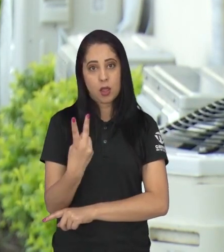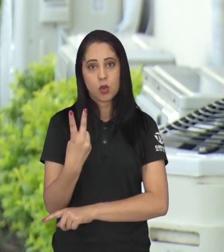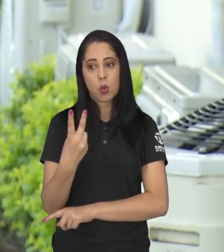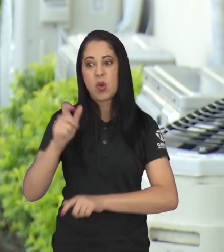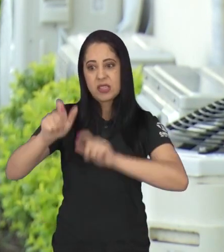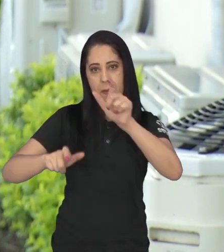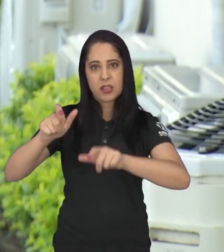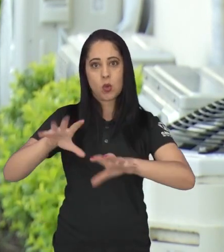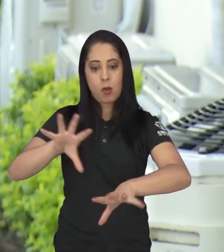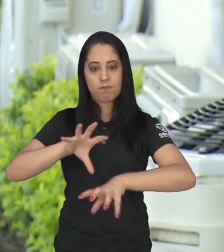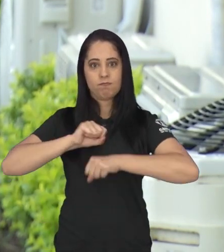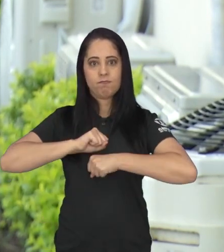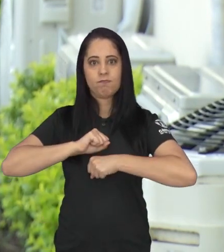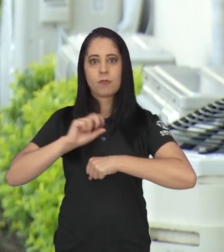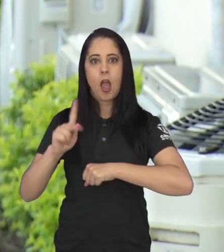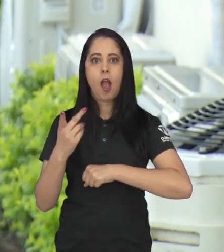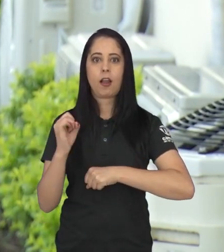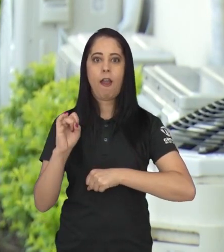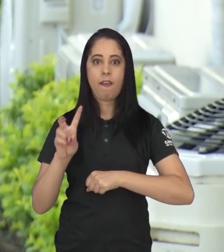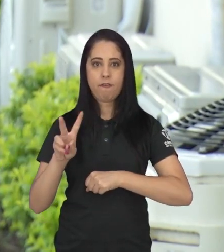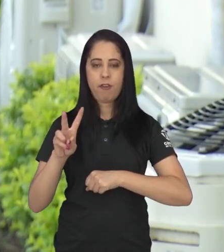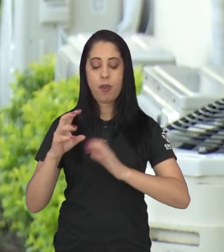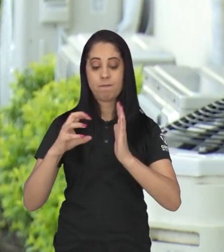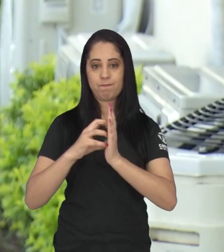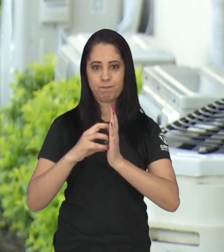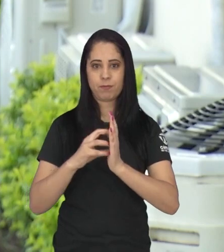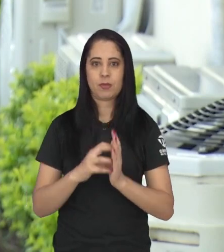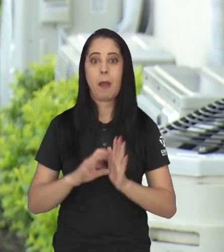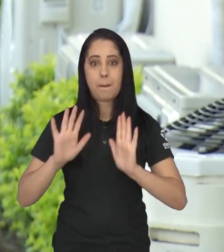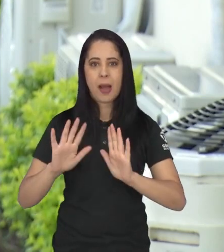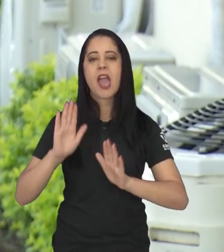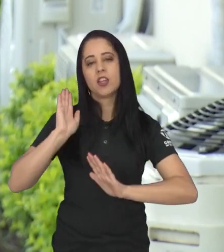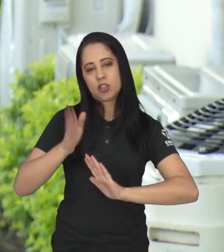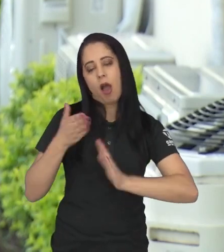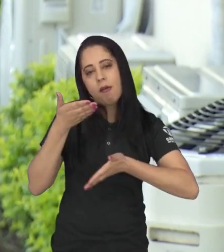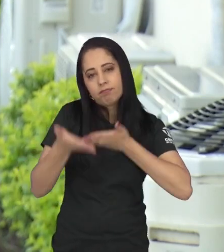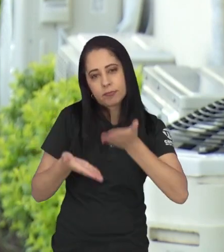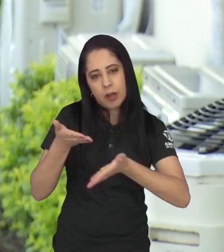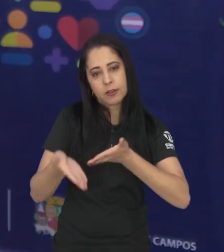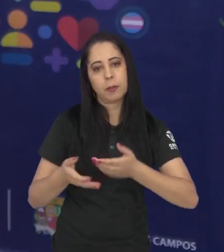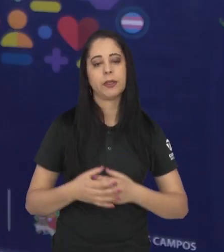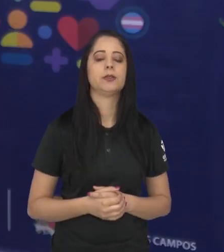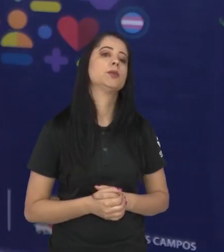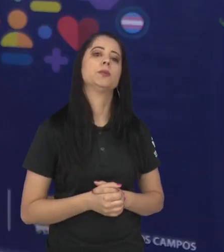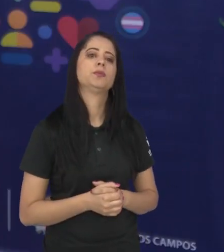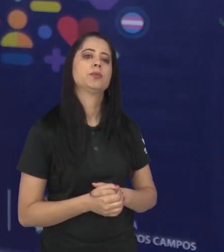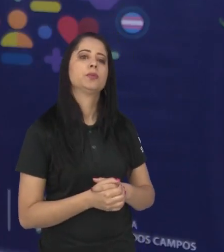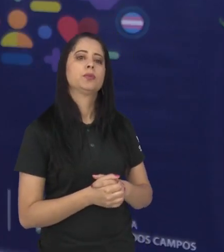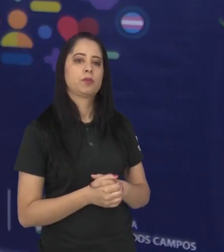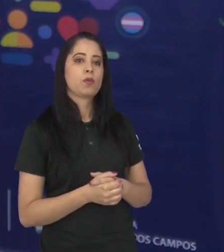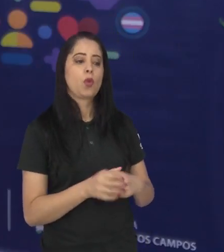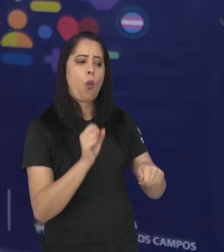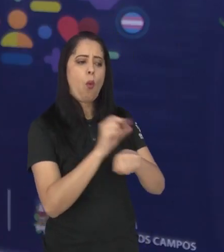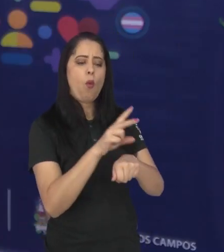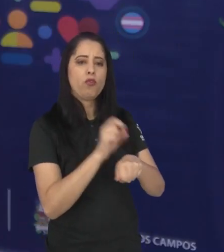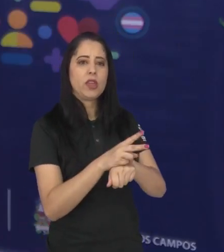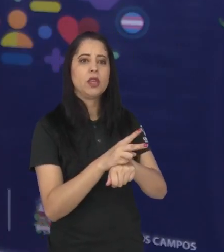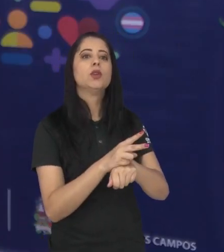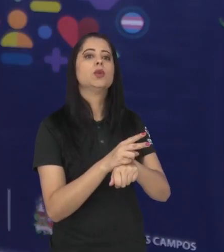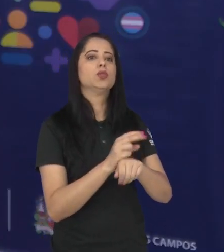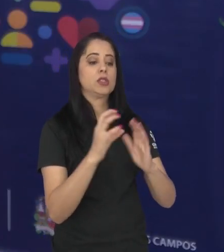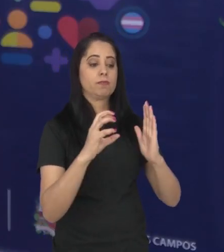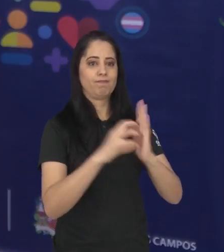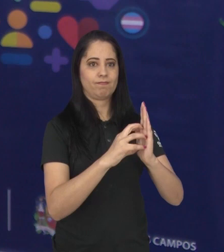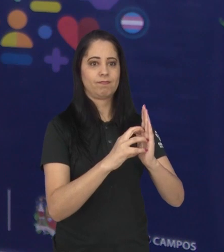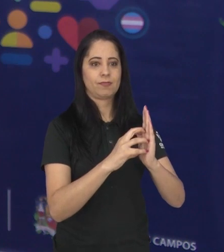testaram positivo para o HIV. Todas elas já estão sendo acompanhadas pela Prefeitura. Em relação ao HIV, o paciente